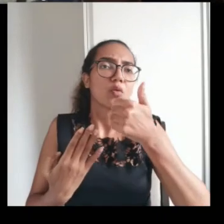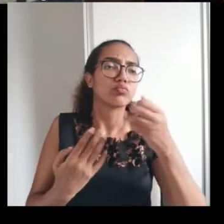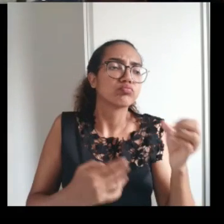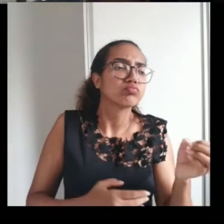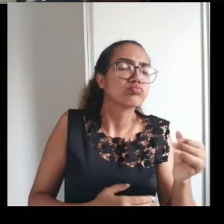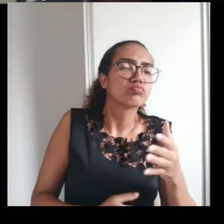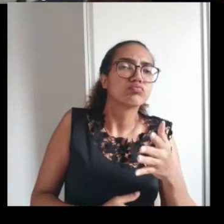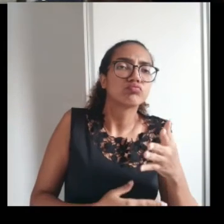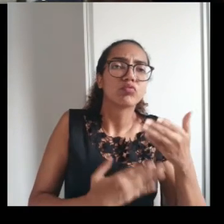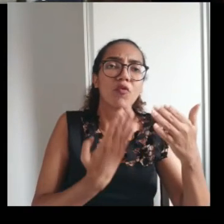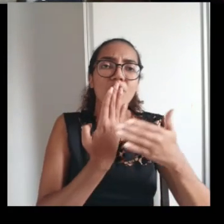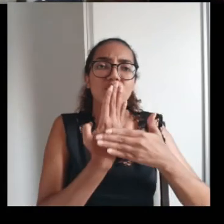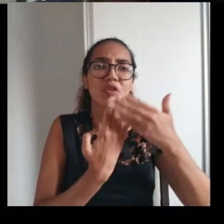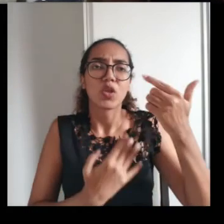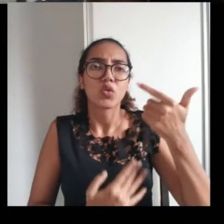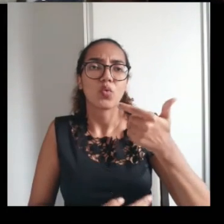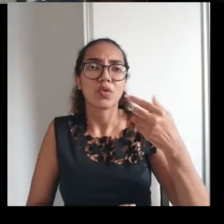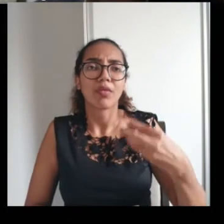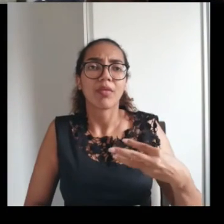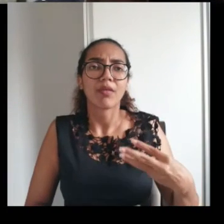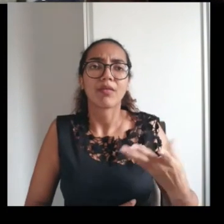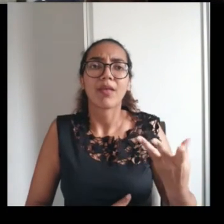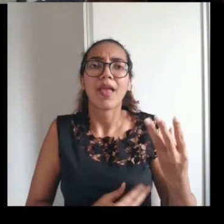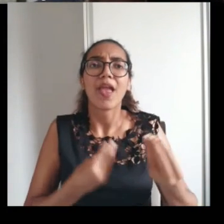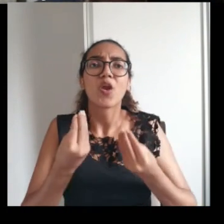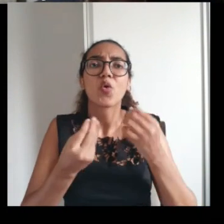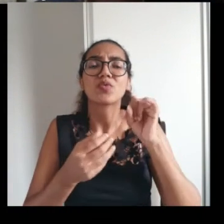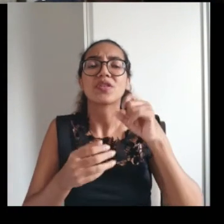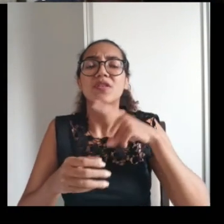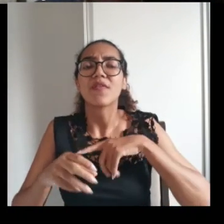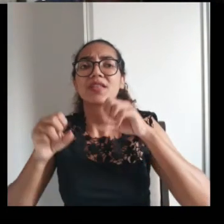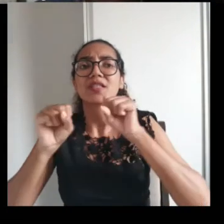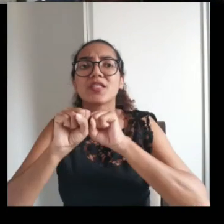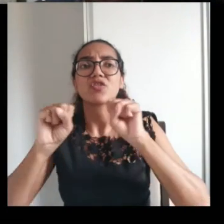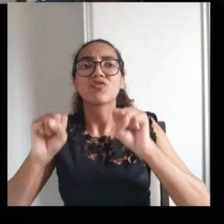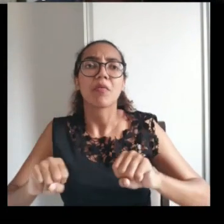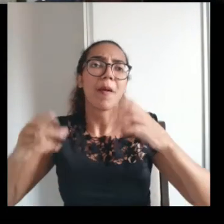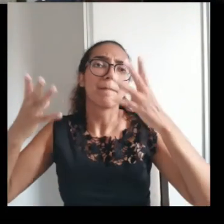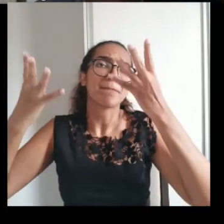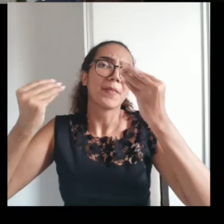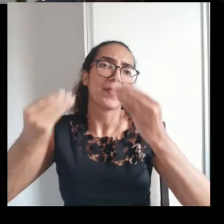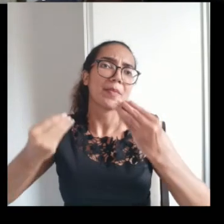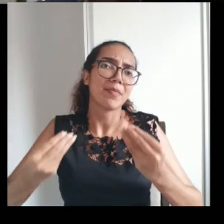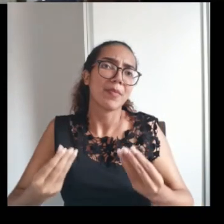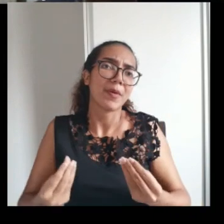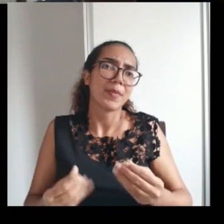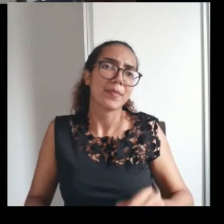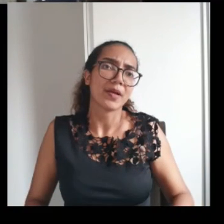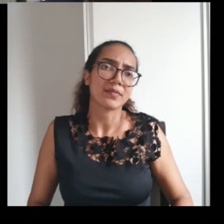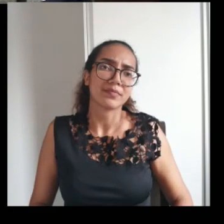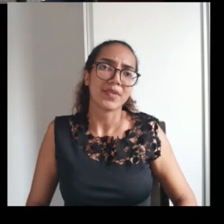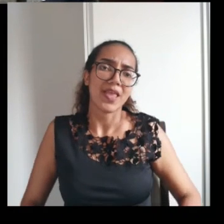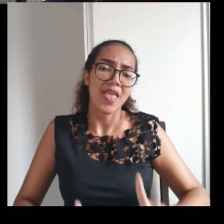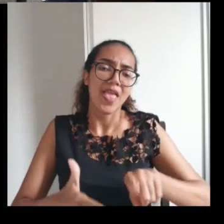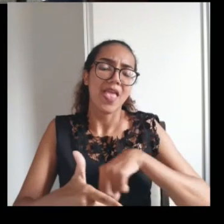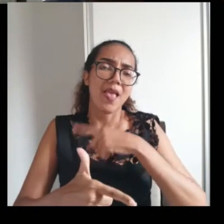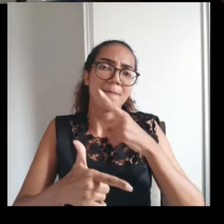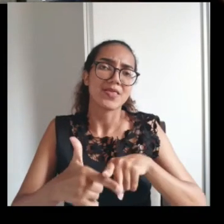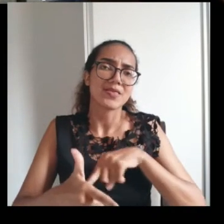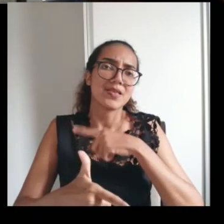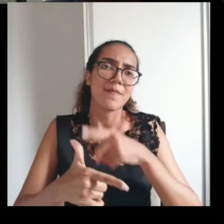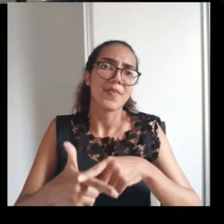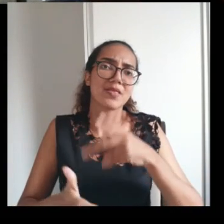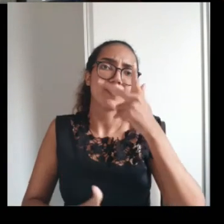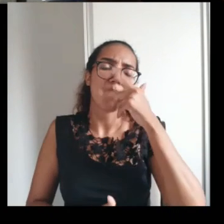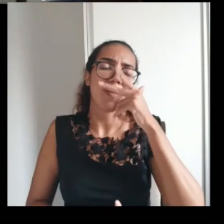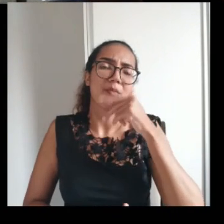aqui, é como se eu tivesse vários sistemas, né? Eu replicasse isso aqui tudinho e tivesse vários sistemas. Então, quando eu chamasse aqui